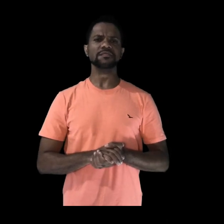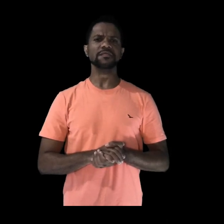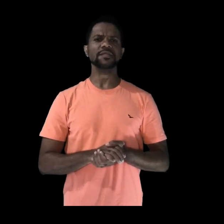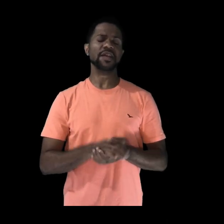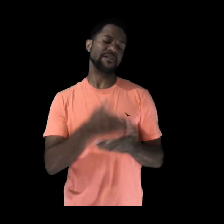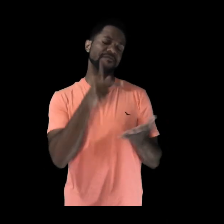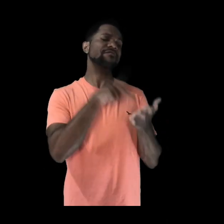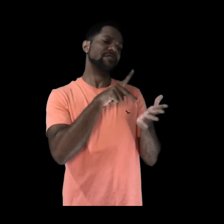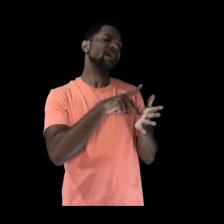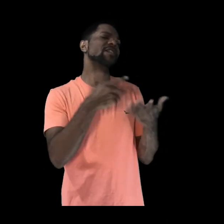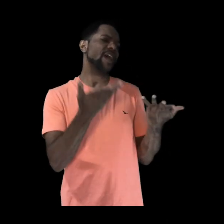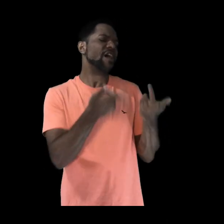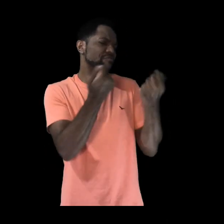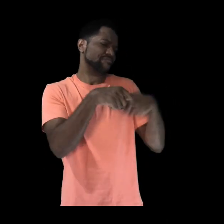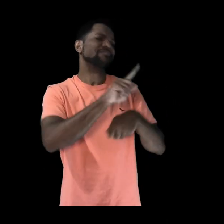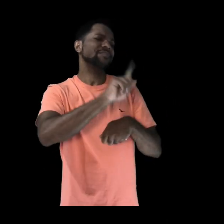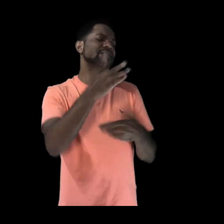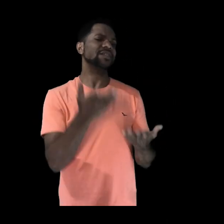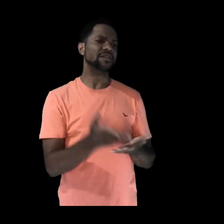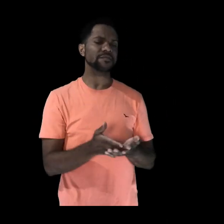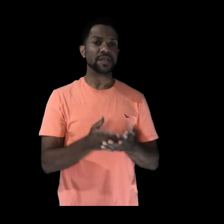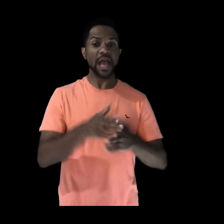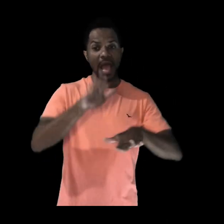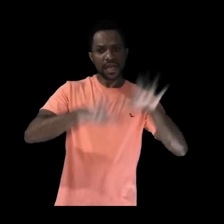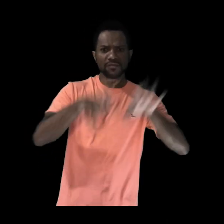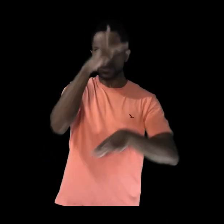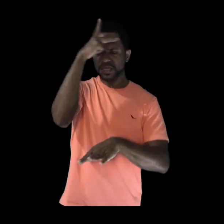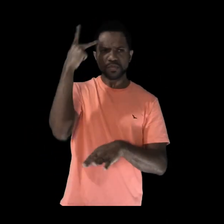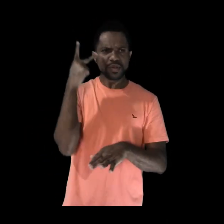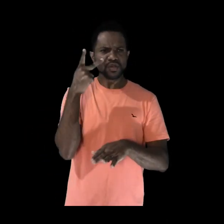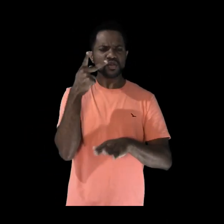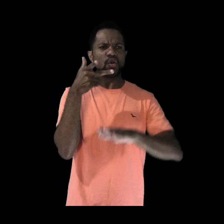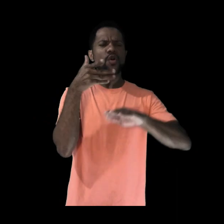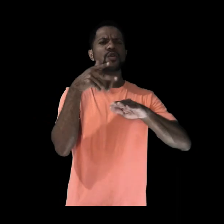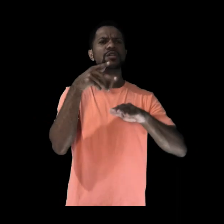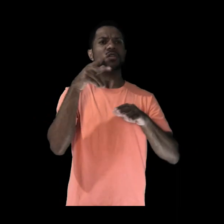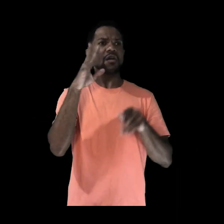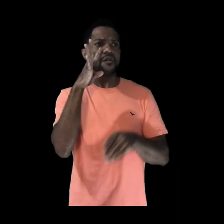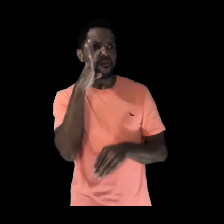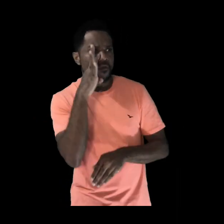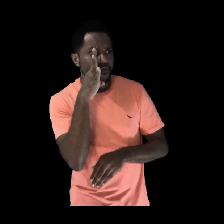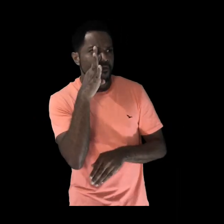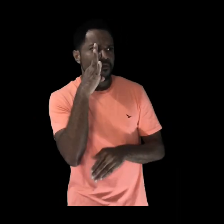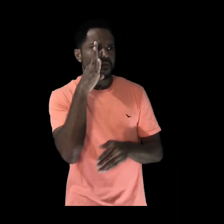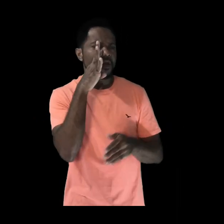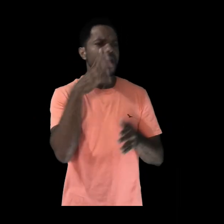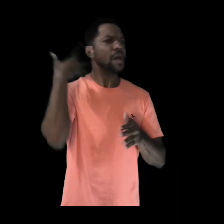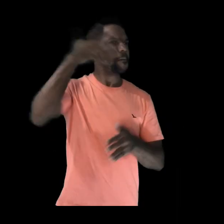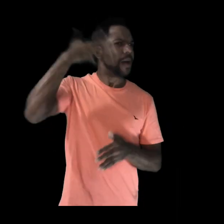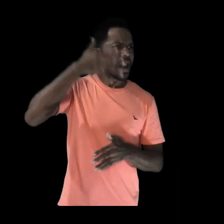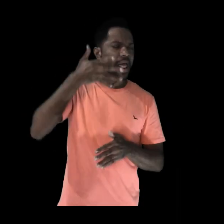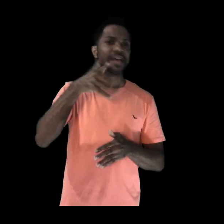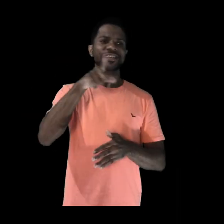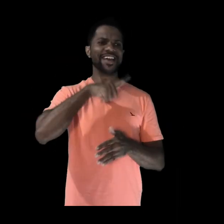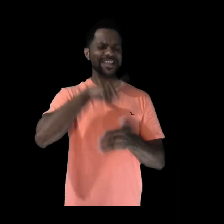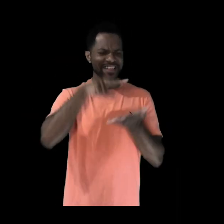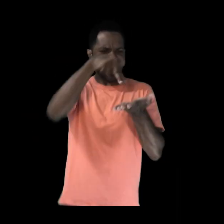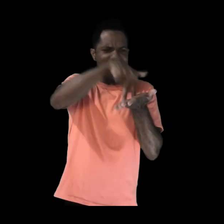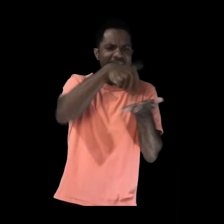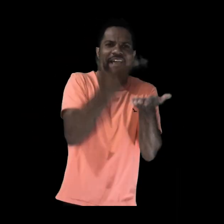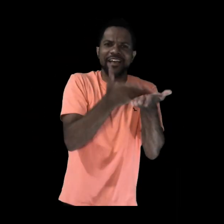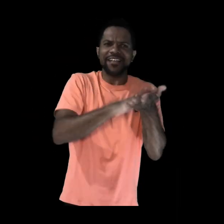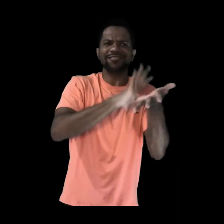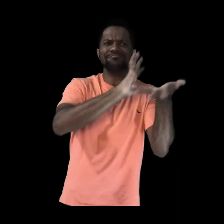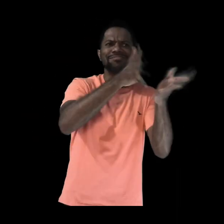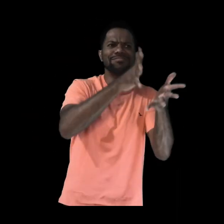está redundante, né? Verdade. E às vezes as pessoas vão numa palestra, quaisquer eventos aí da vida, e vê a figura de intérprete